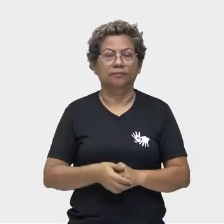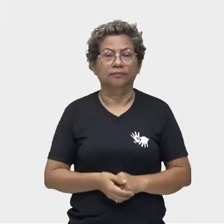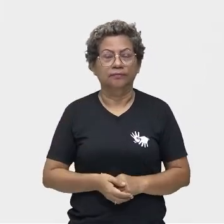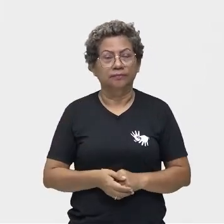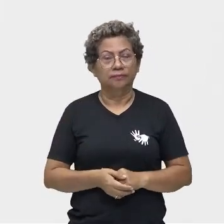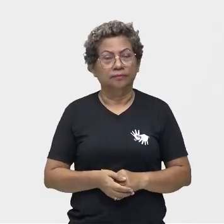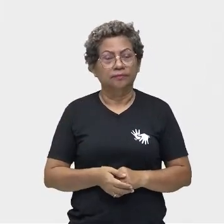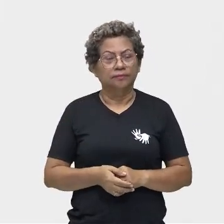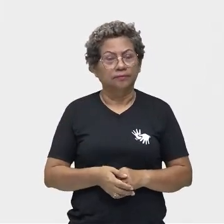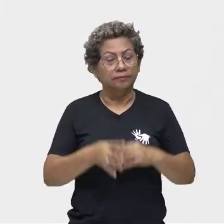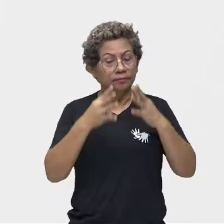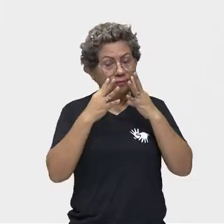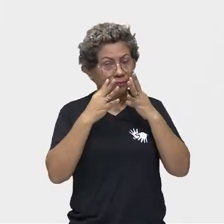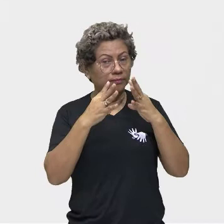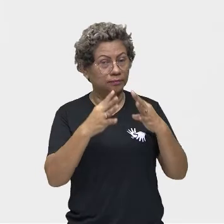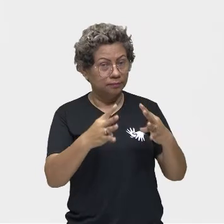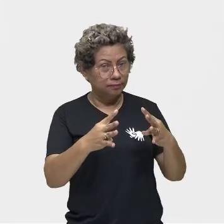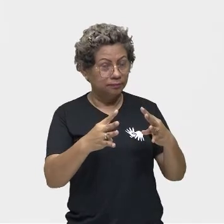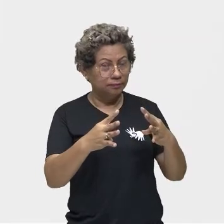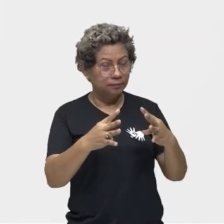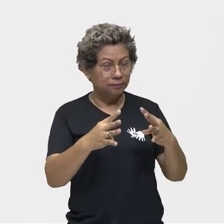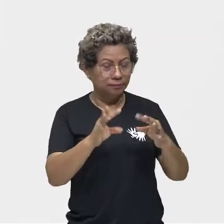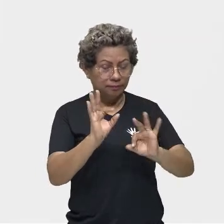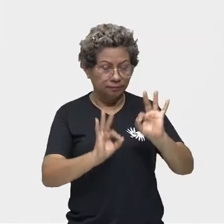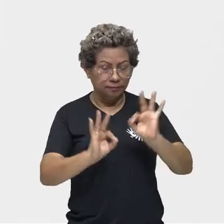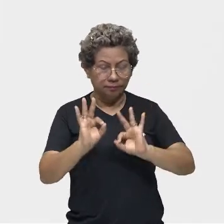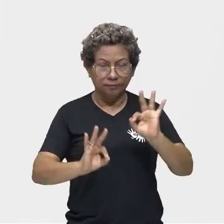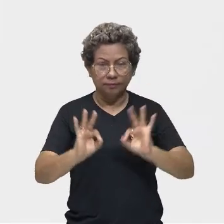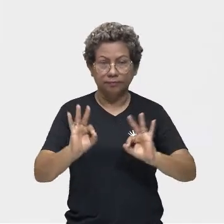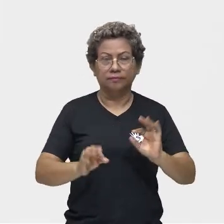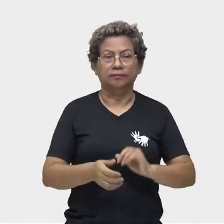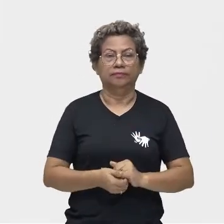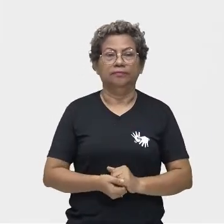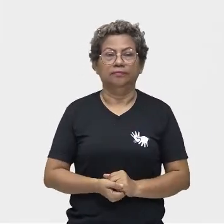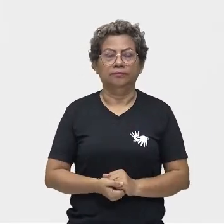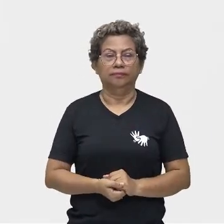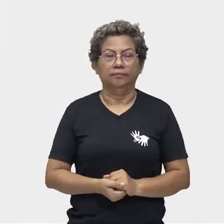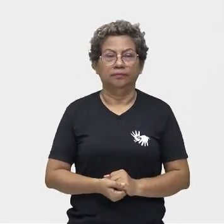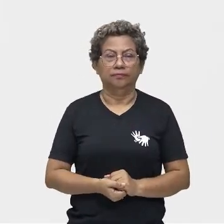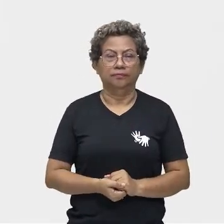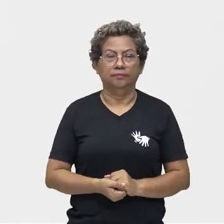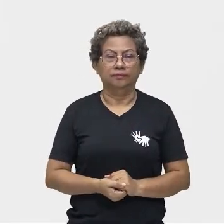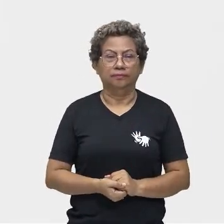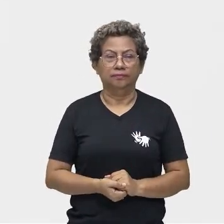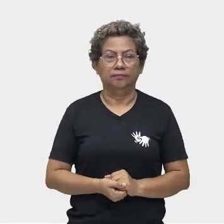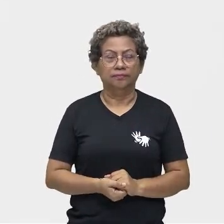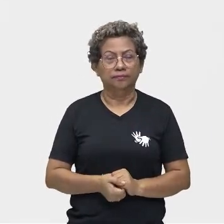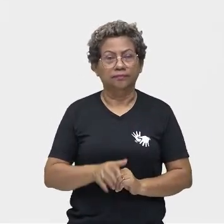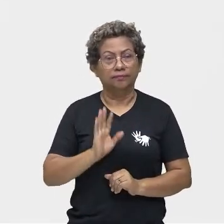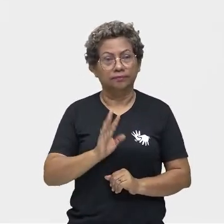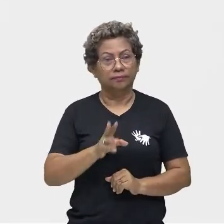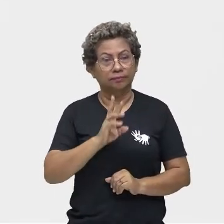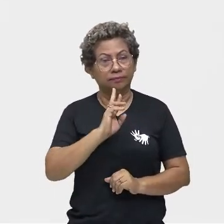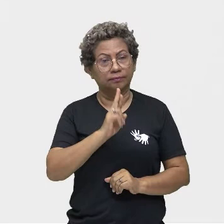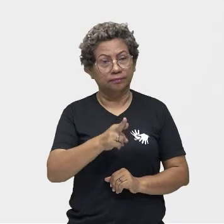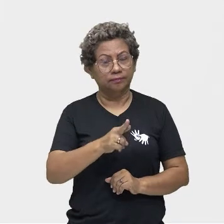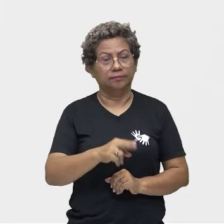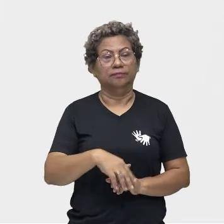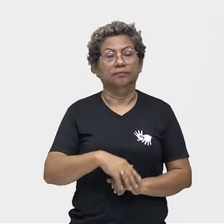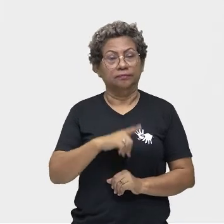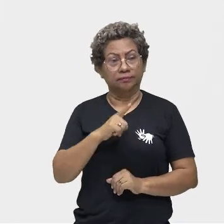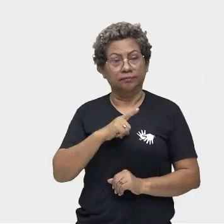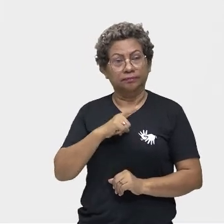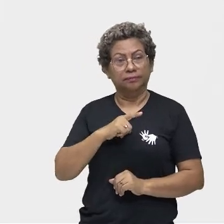é essa nossa relação aqui que nós vamos utilizar. E está aqui a resolução, né? B ao quadrado é igual